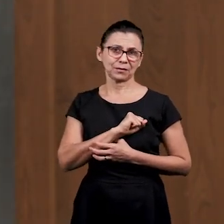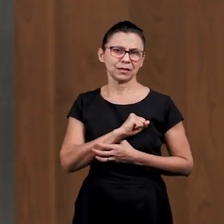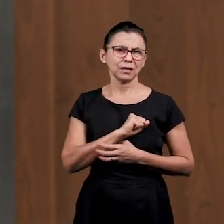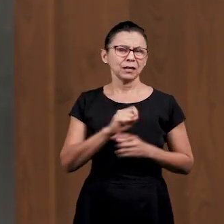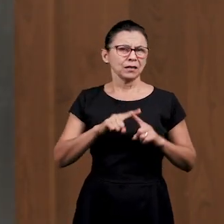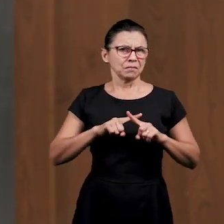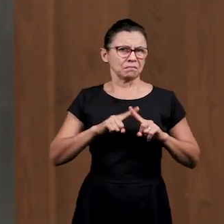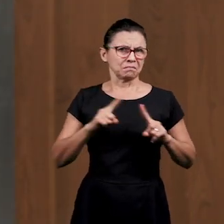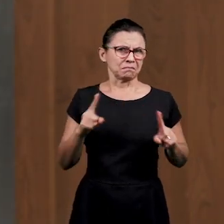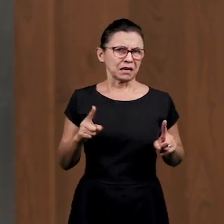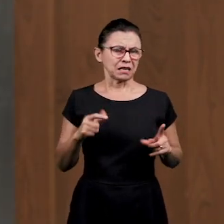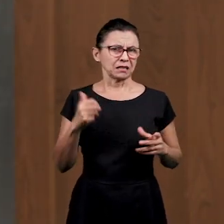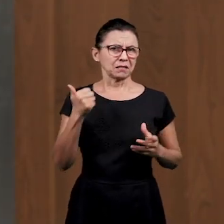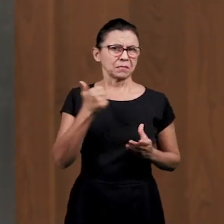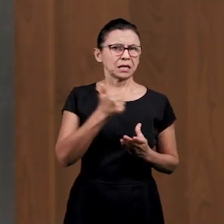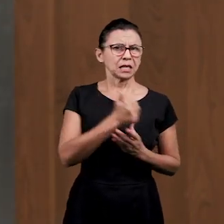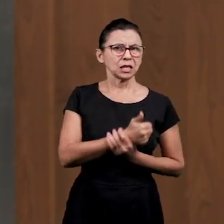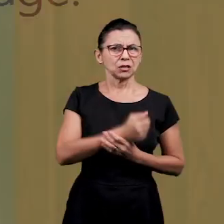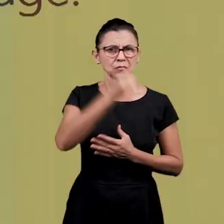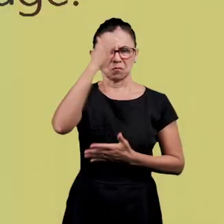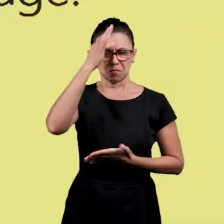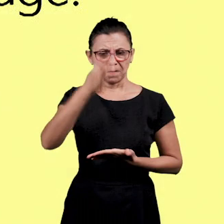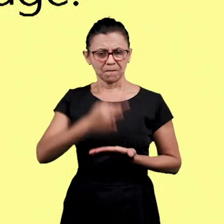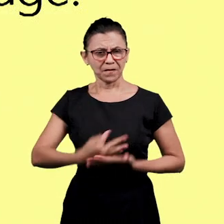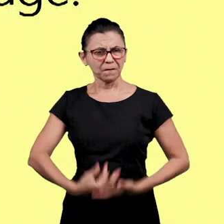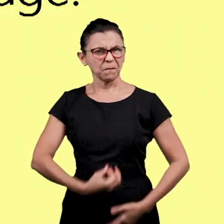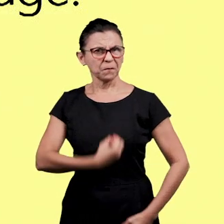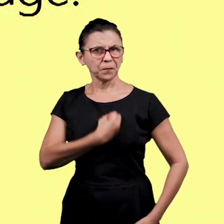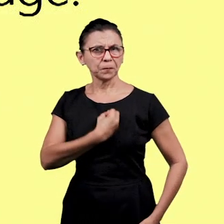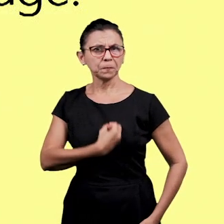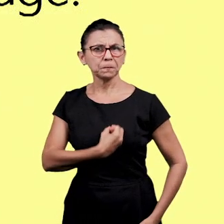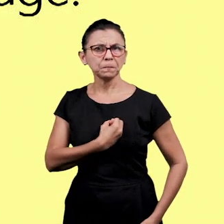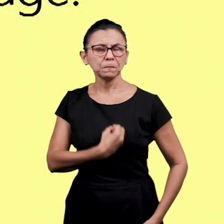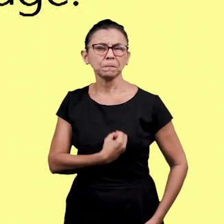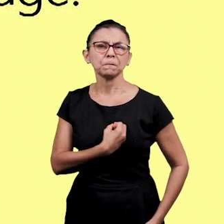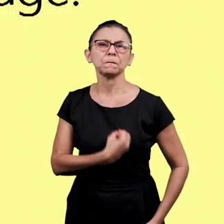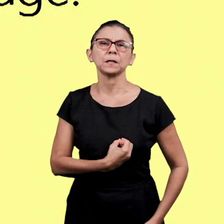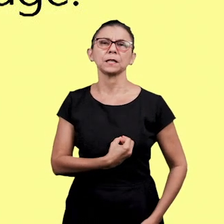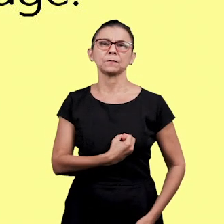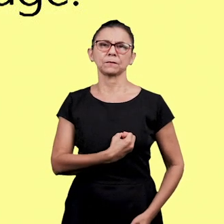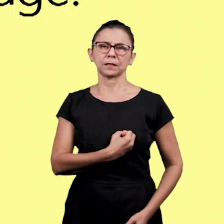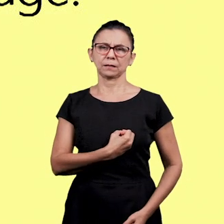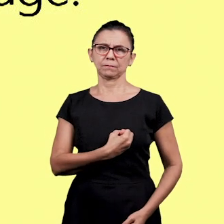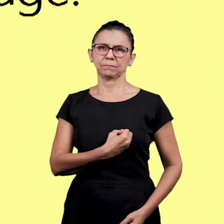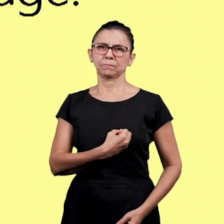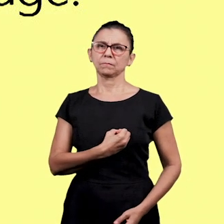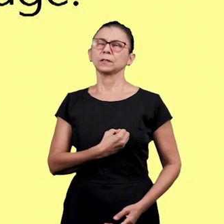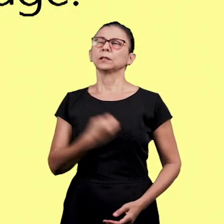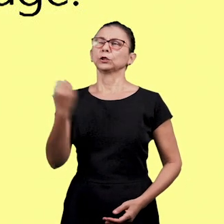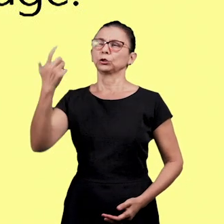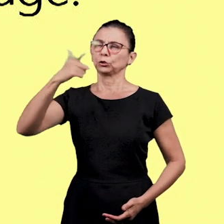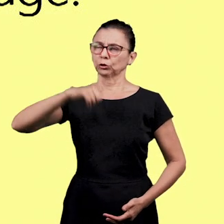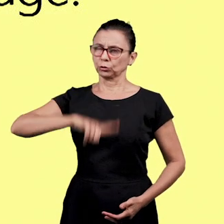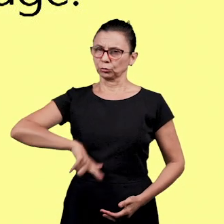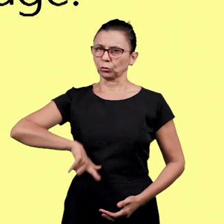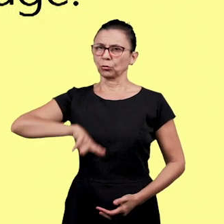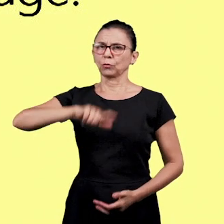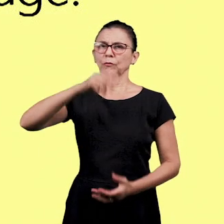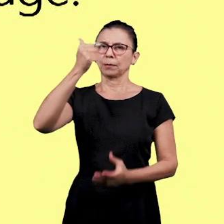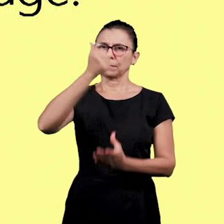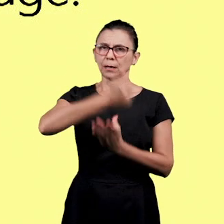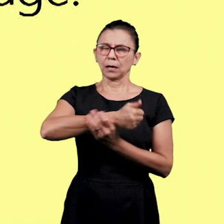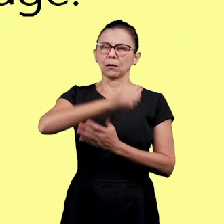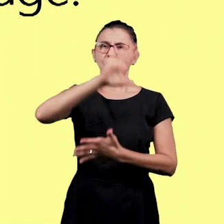viva estava no coração de Abraão. Novamente, Abraão simplesmente creu